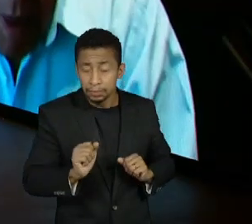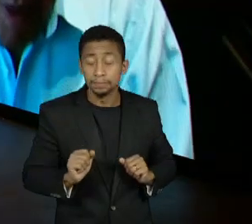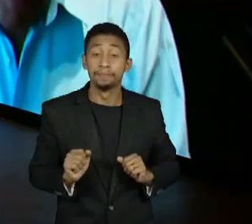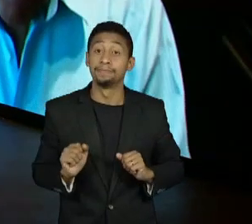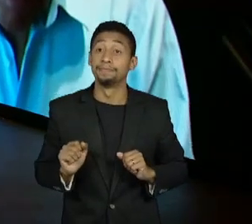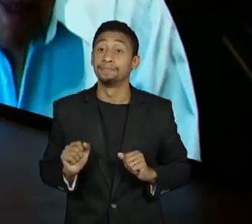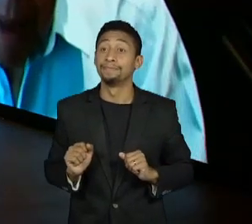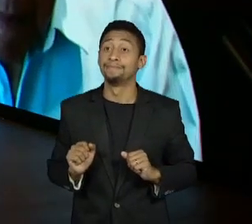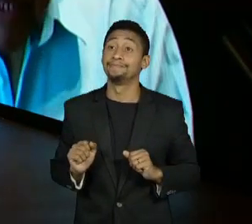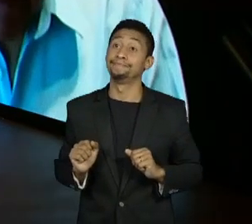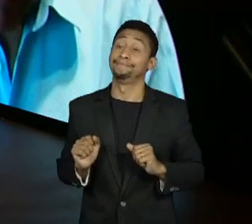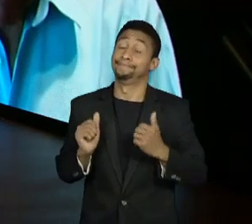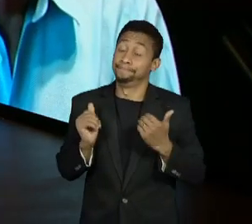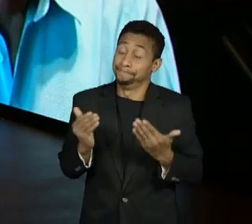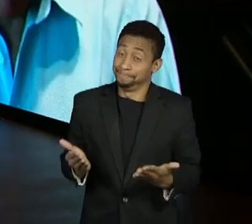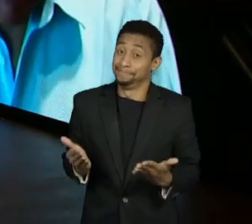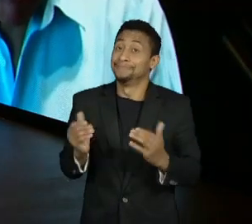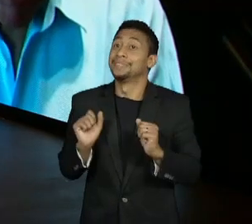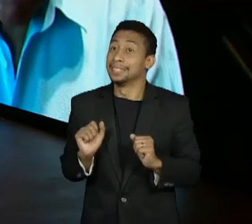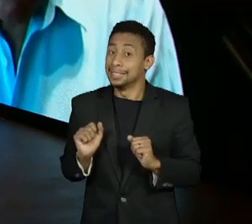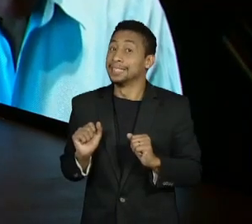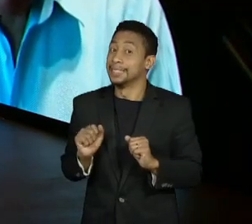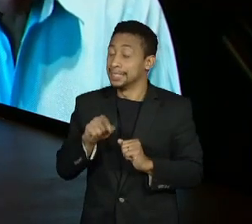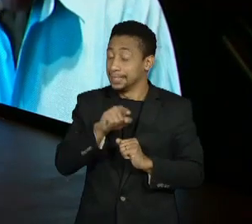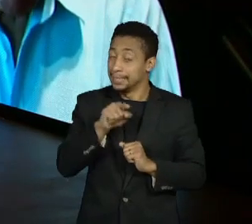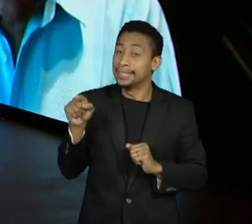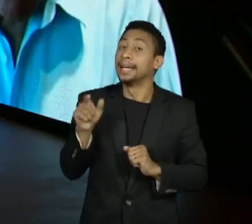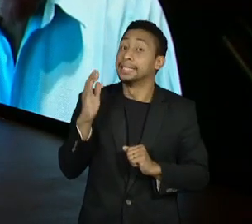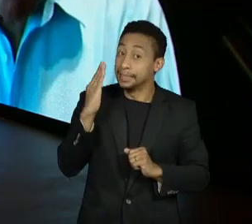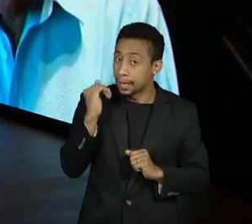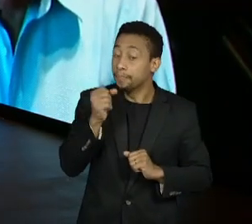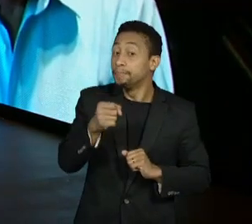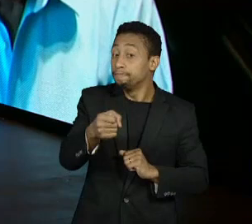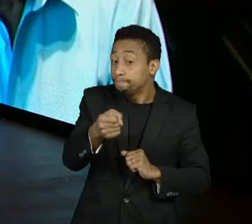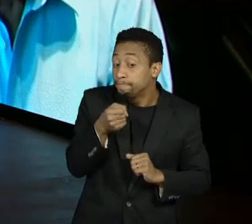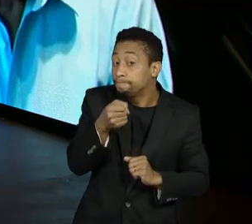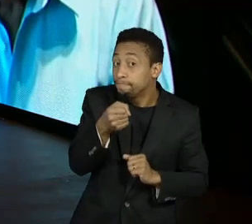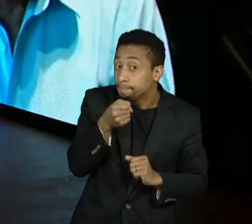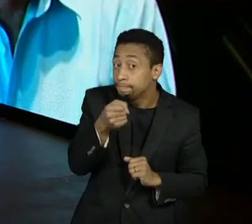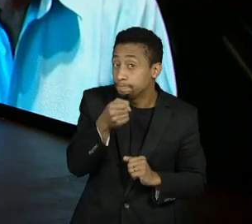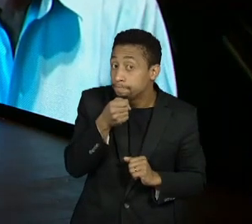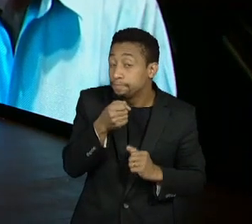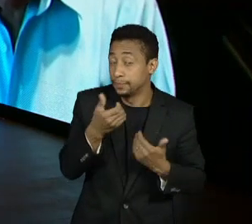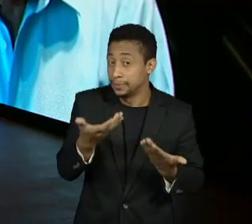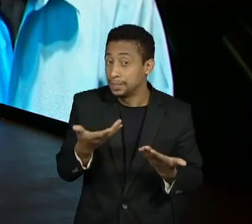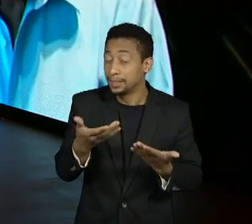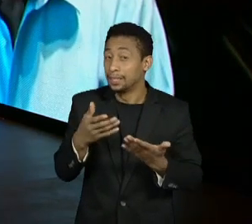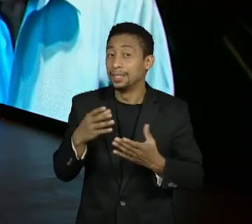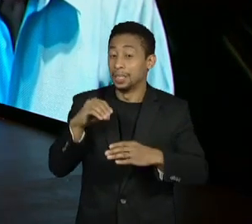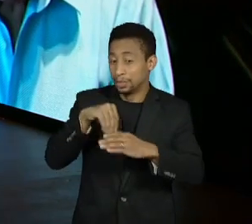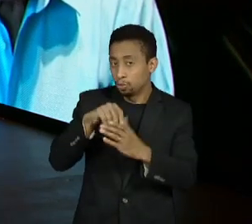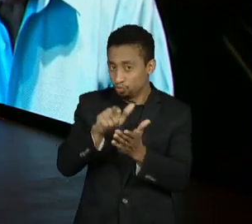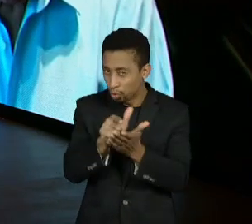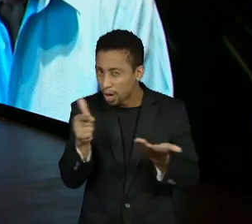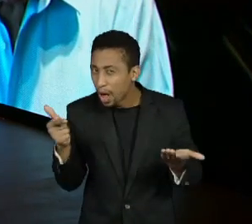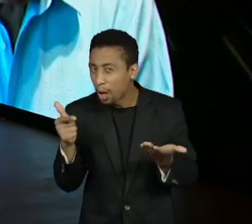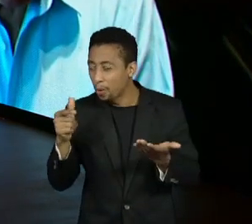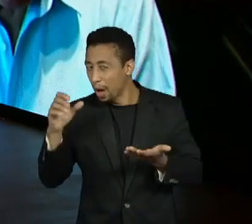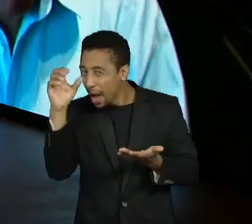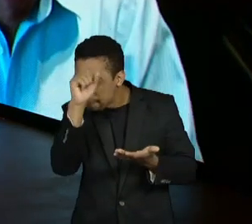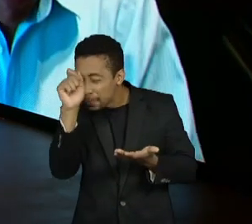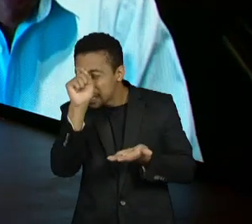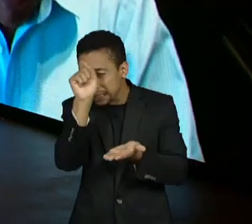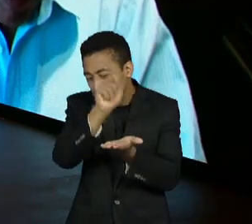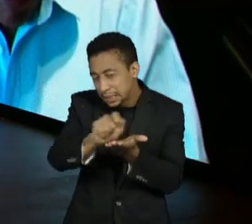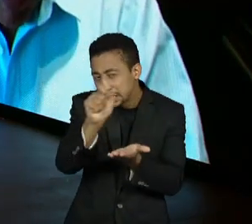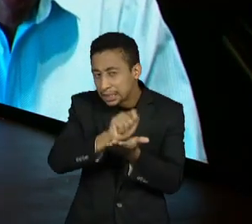Bem, quem passa pela reportagem, principalmente policial, do jornal, e aprende a escrever